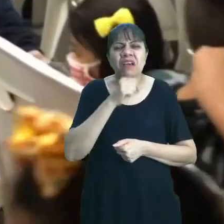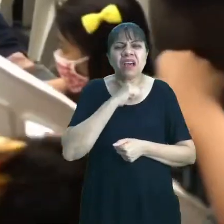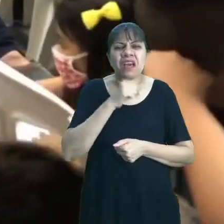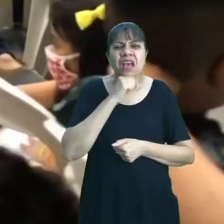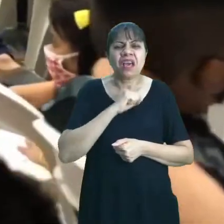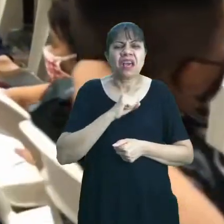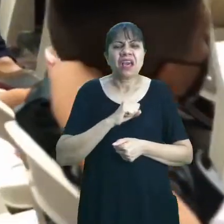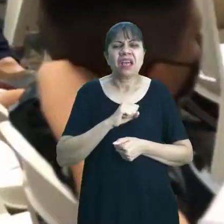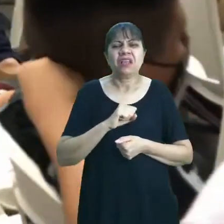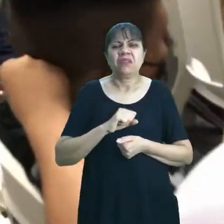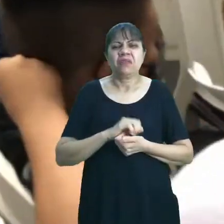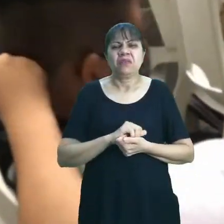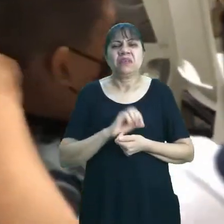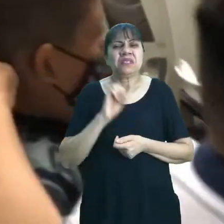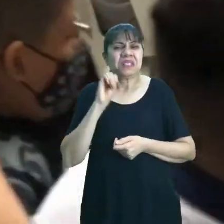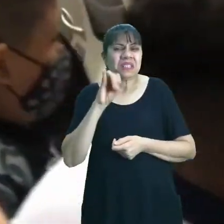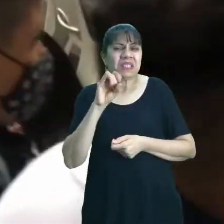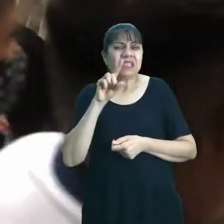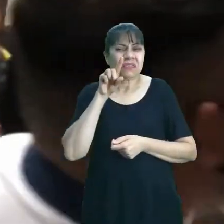Se você